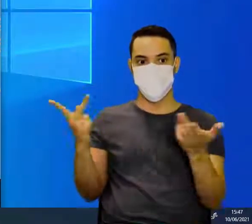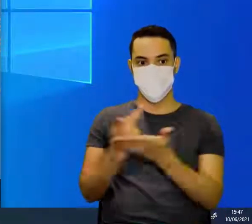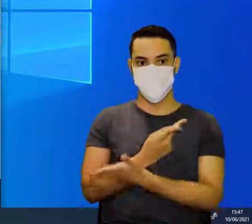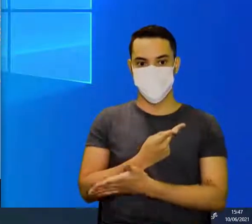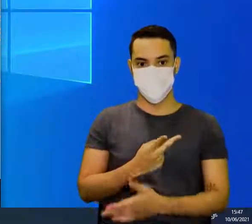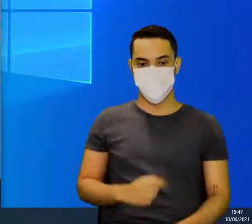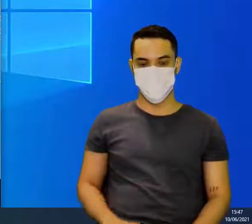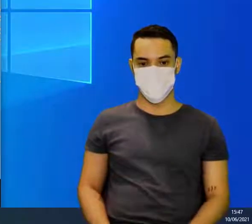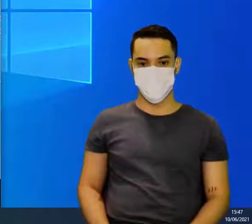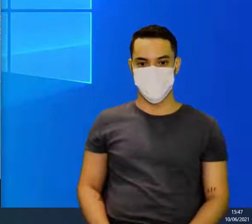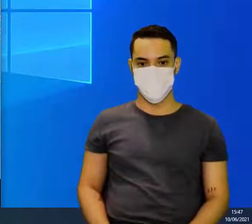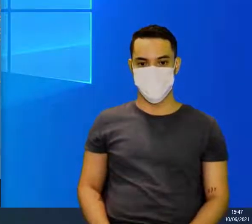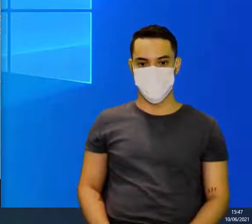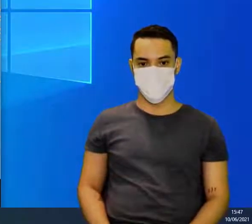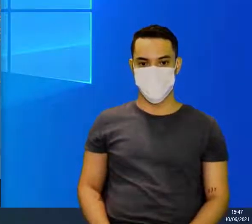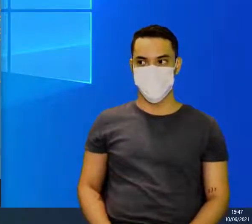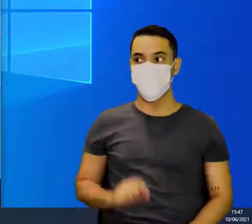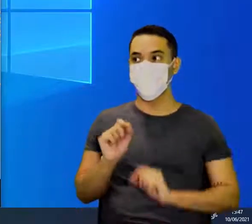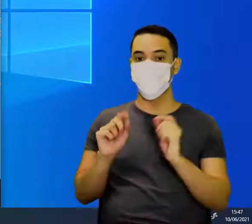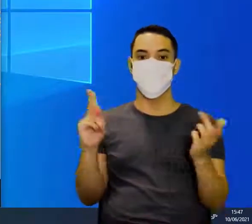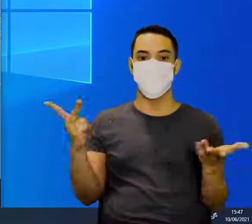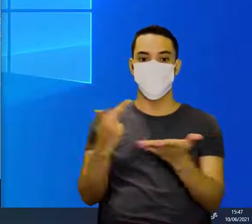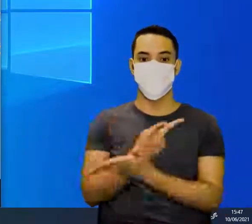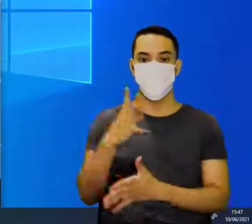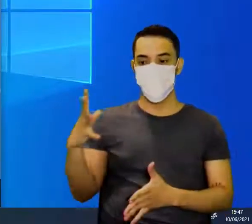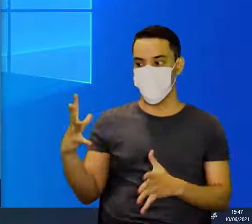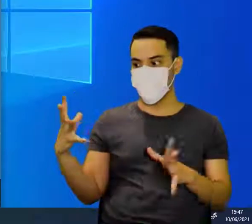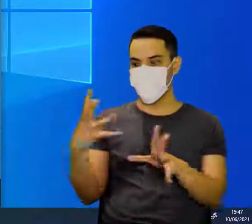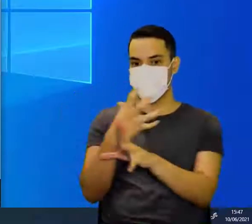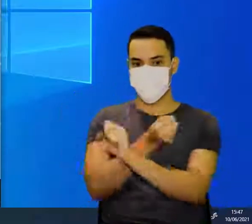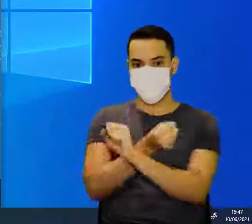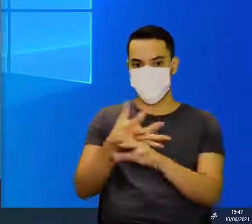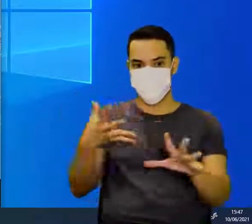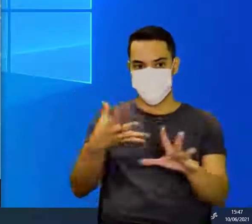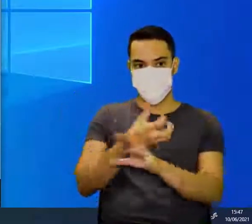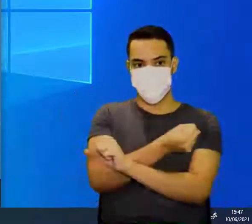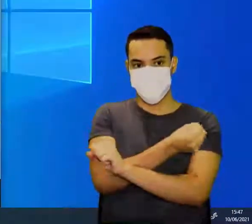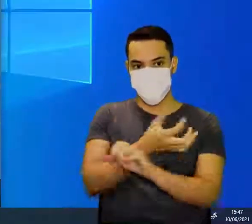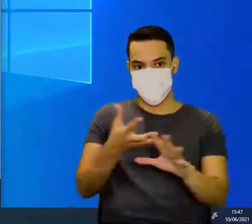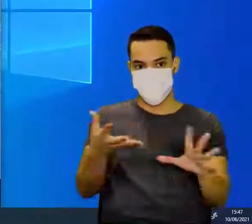Vocês estão ouvindo o barulhinho? O que acontece? O campo magnético aqui variável,